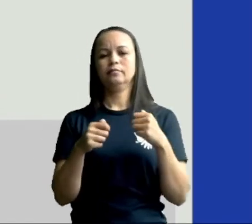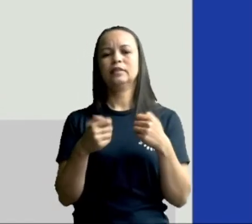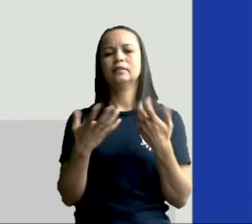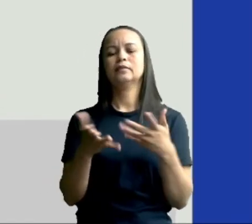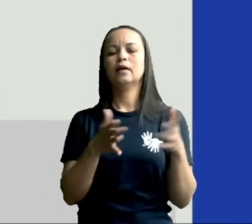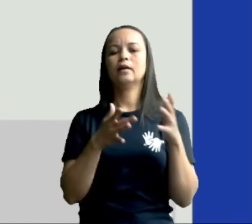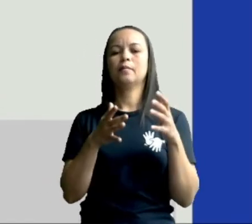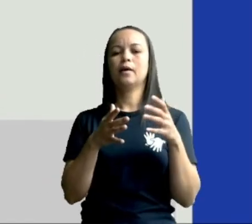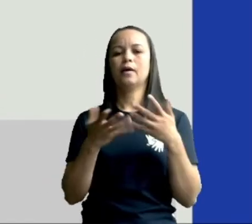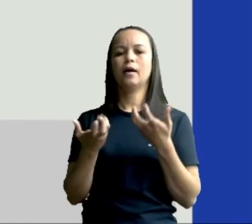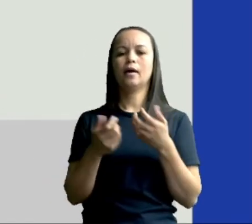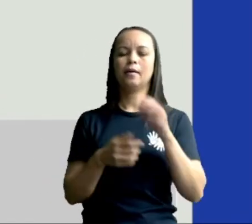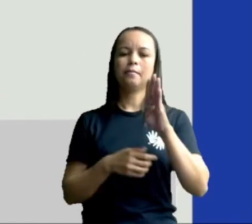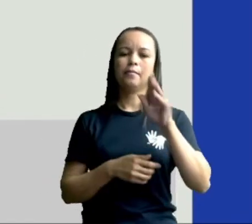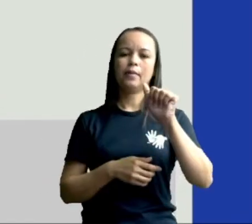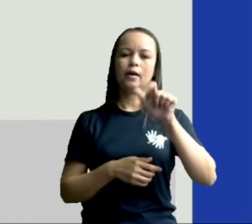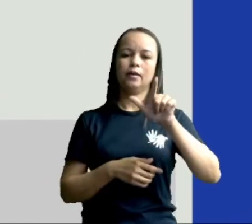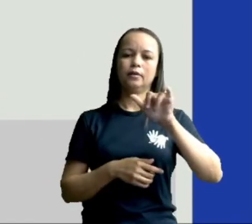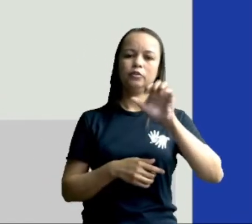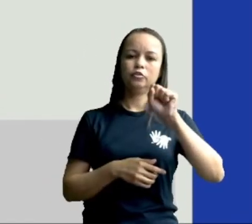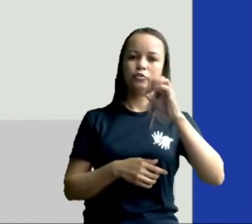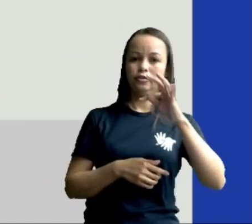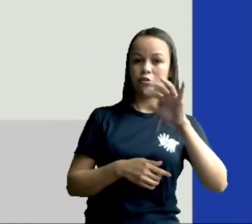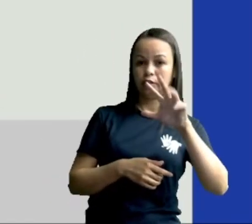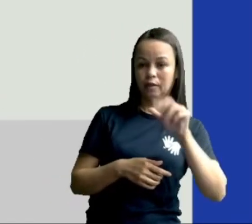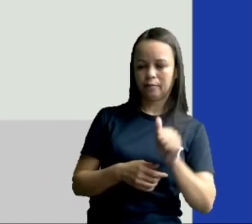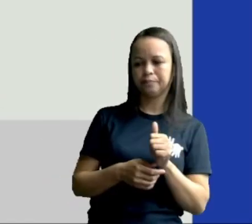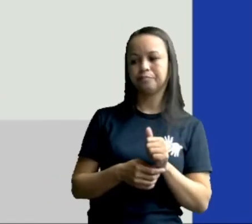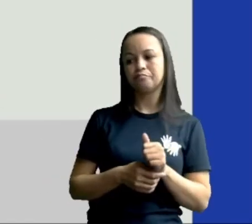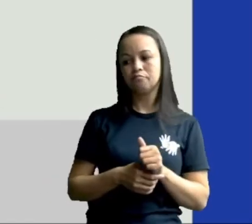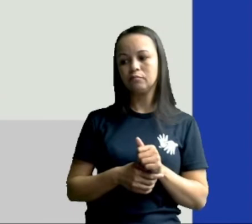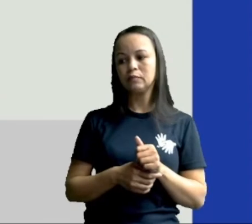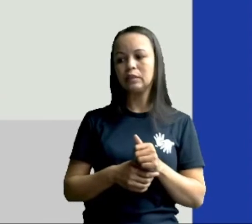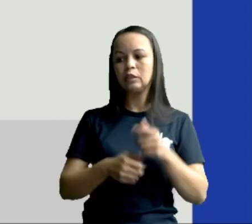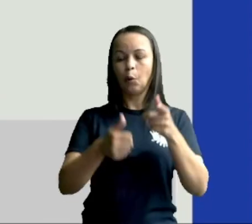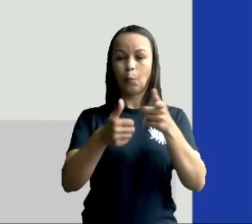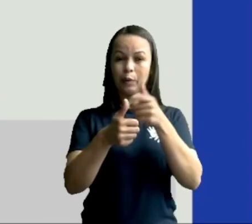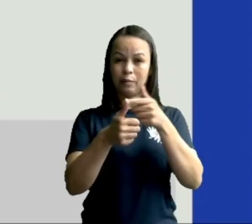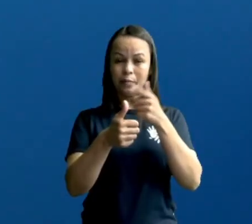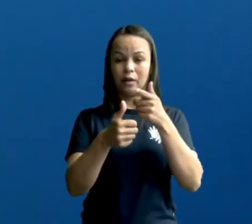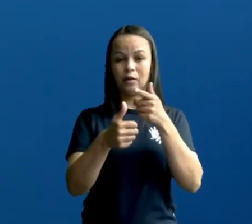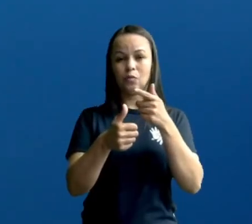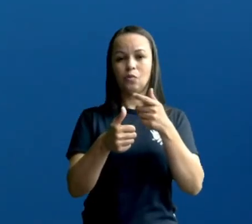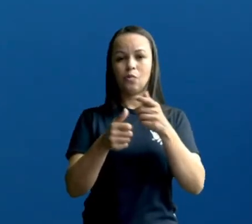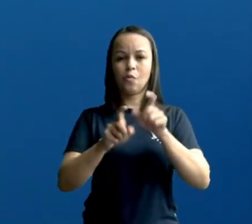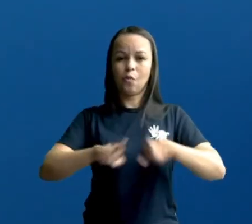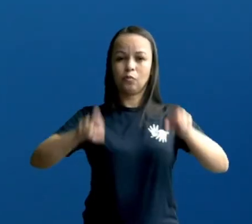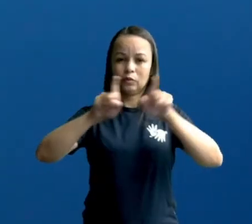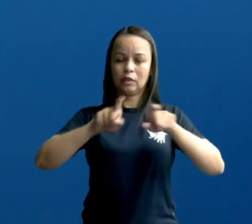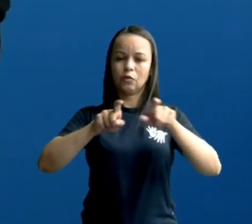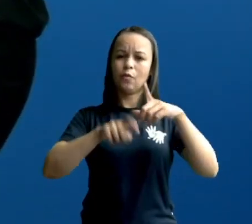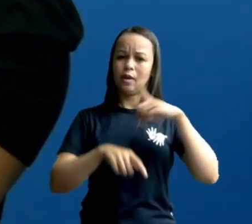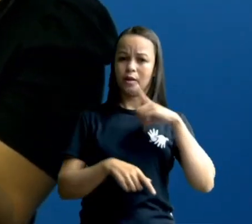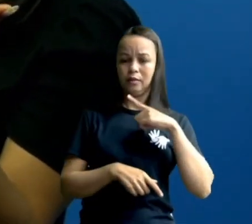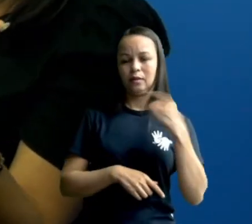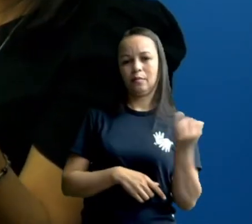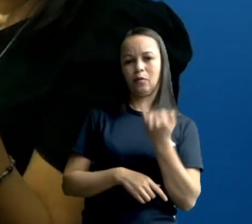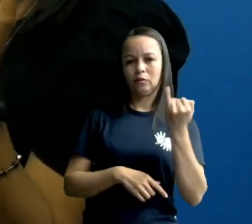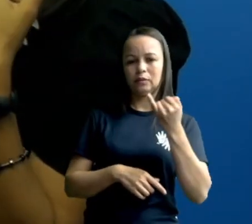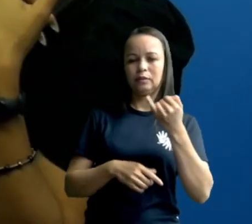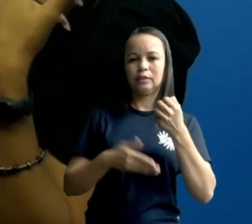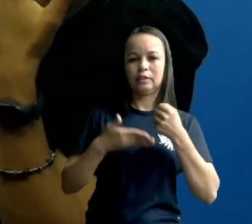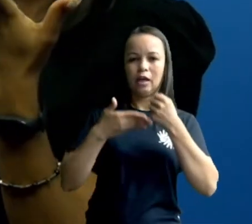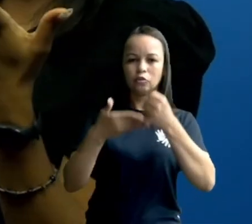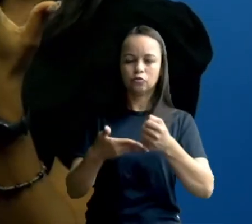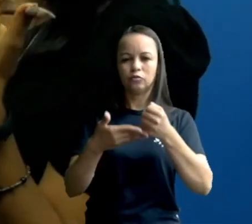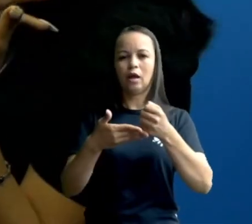a balística. Então, o primeiro computador, ele tinha, essa função, era a função de auxiliar o